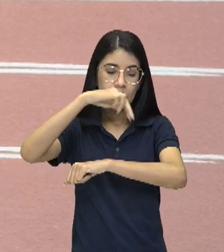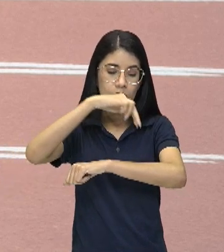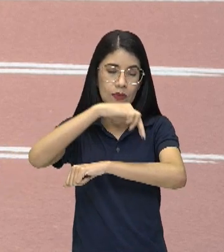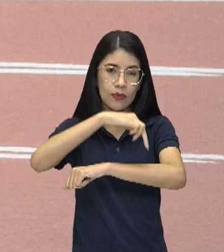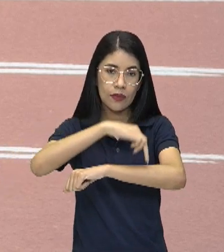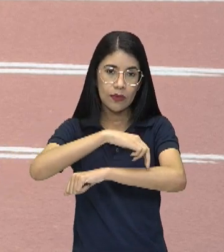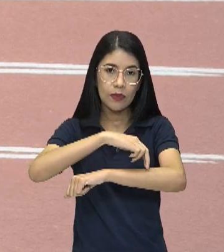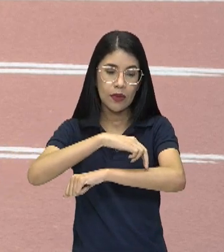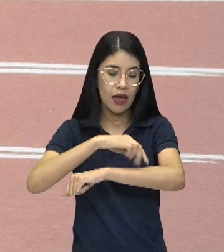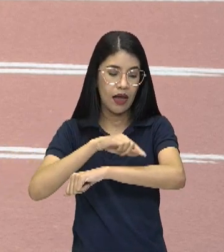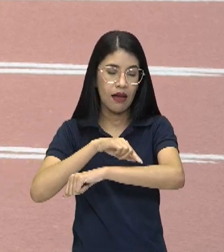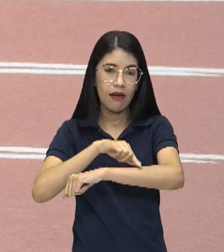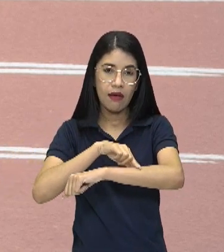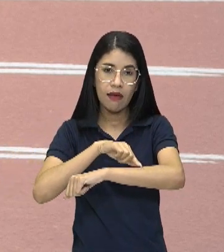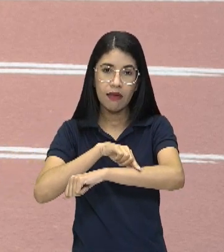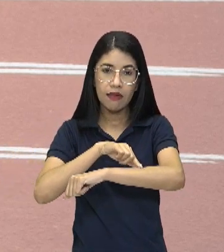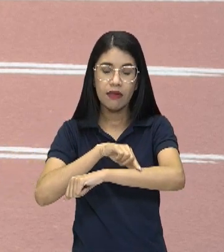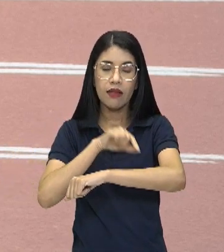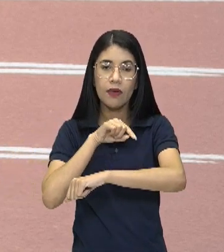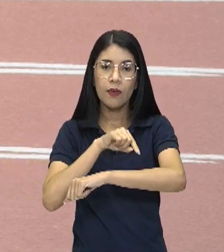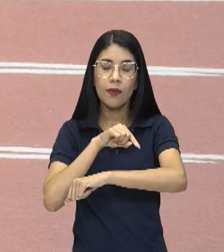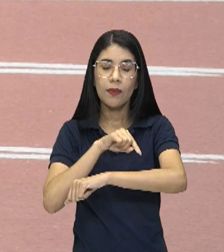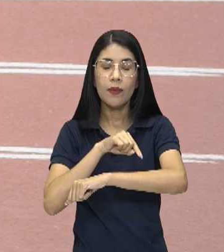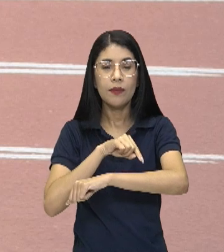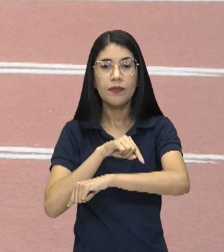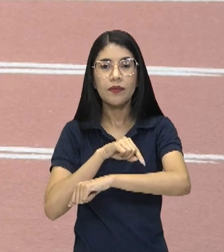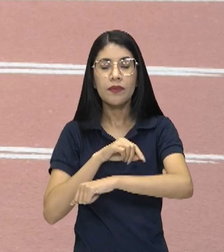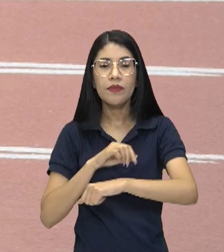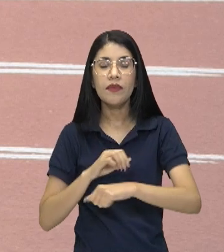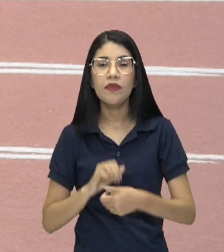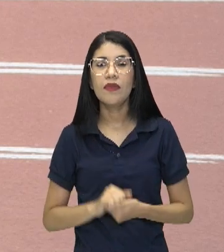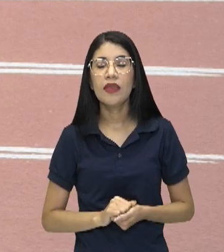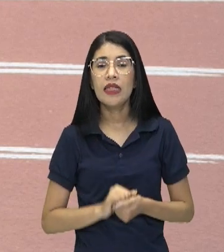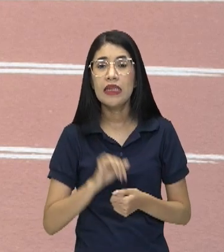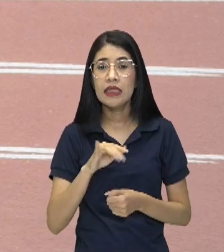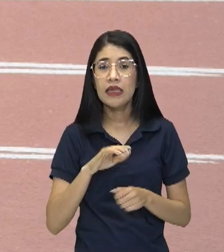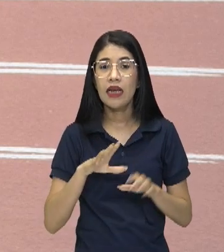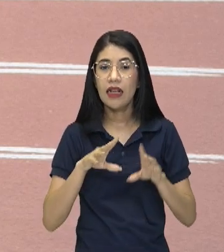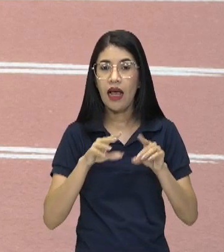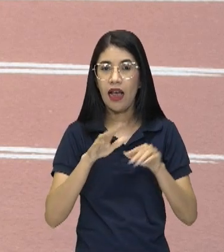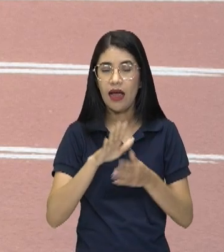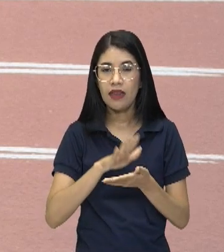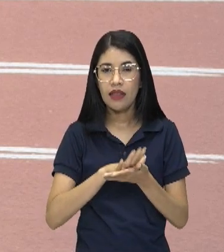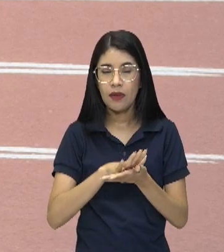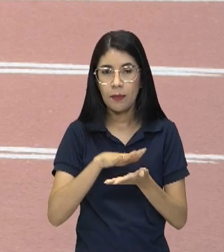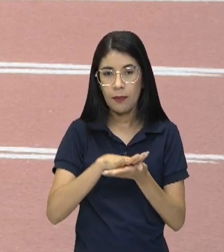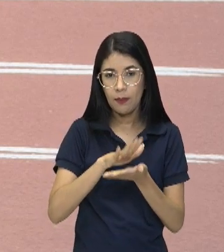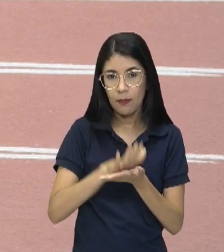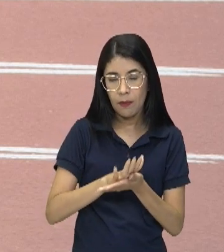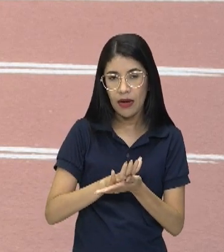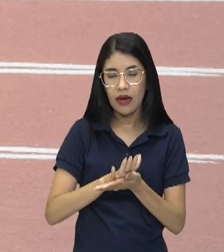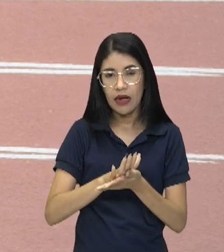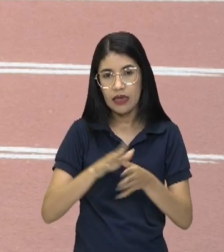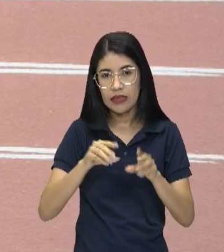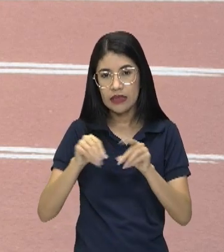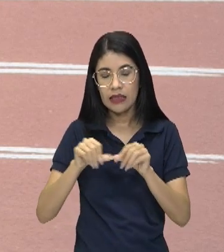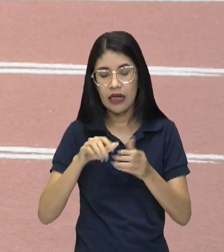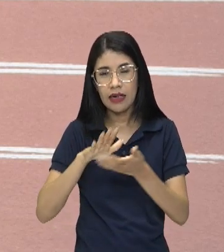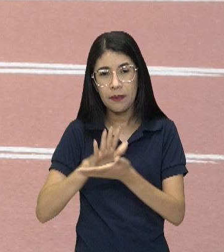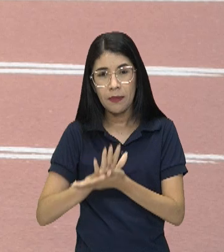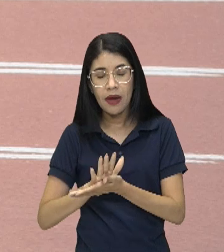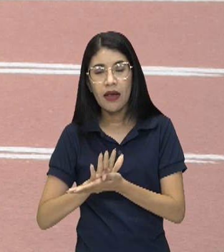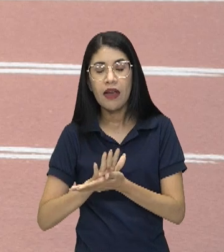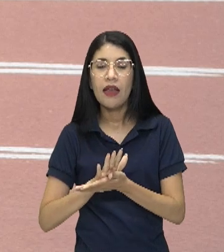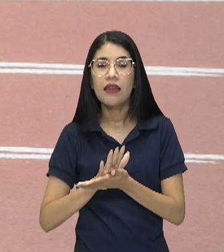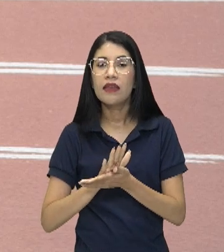saltou. Se ele saltou e no momento em que ele toca na areia, ele crava uma mão um pouco mais atrás, o que